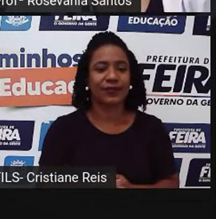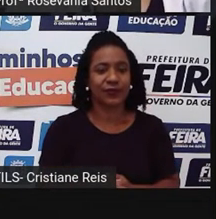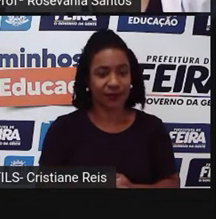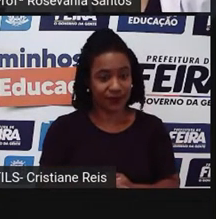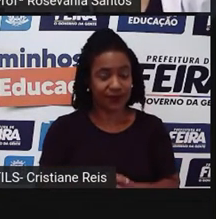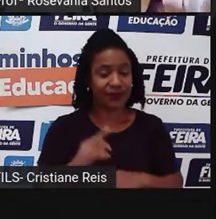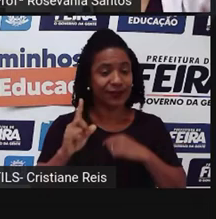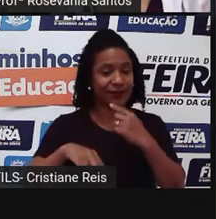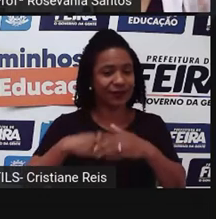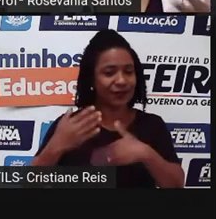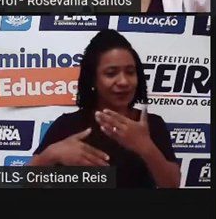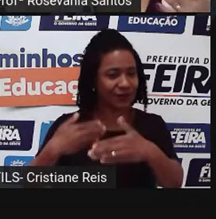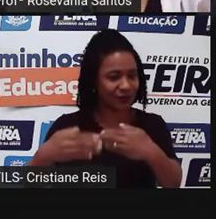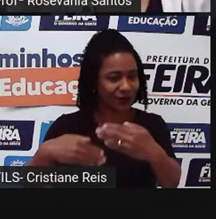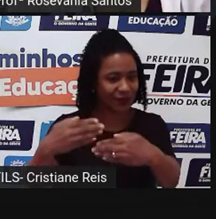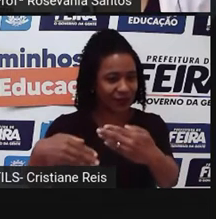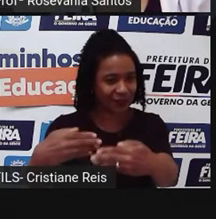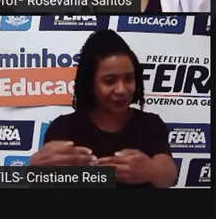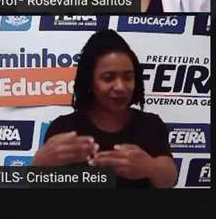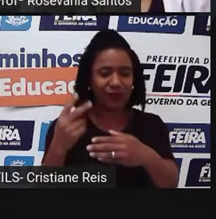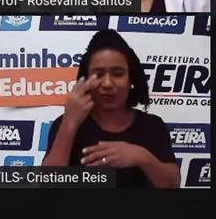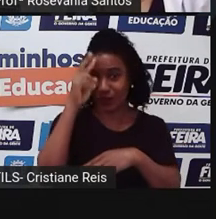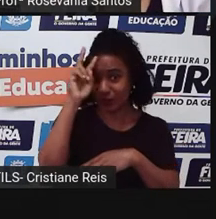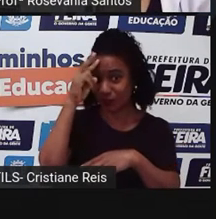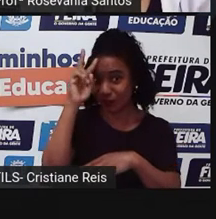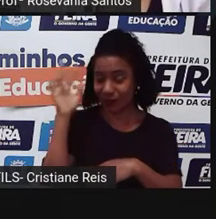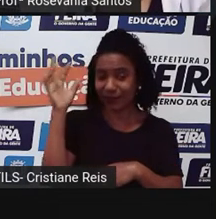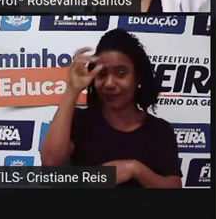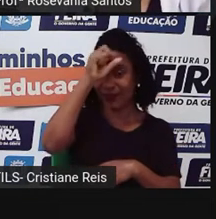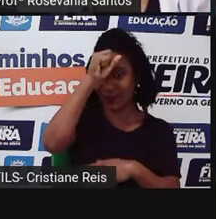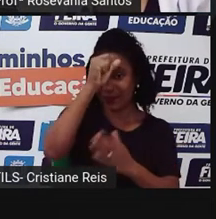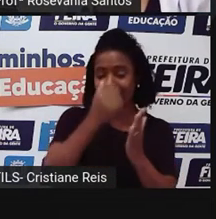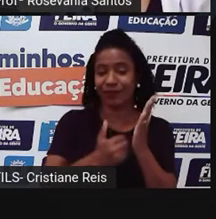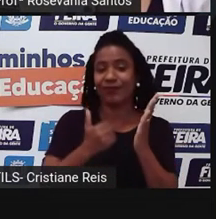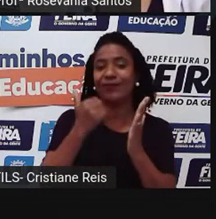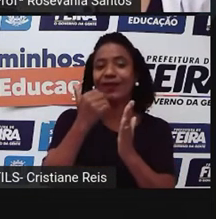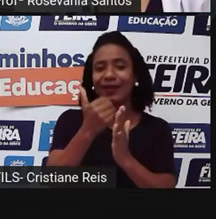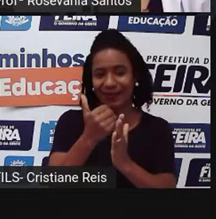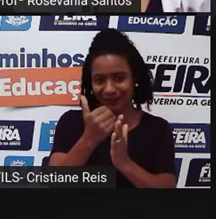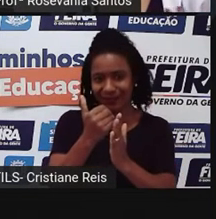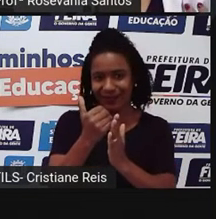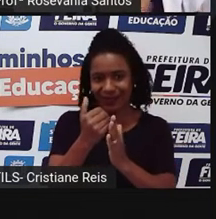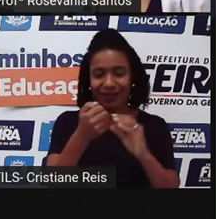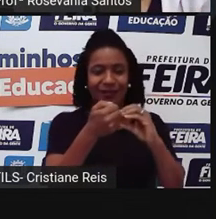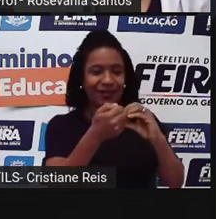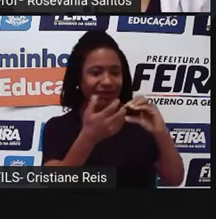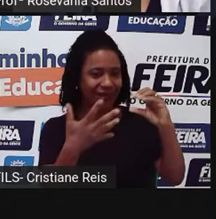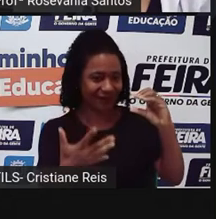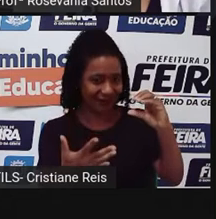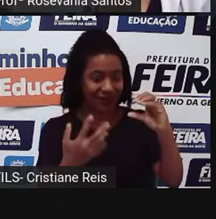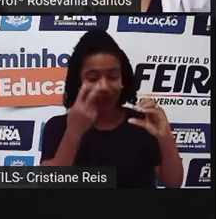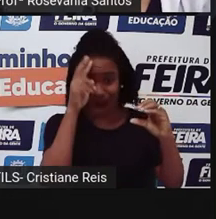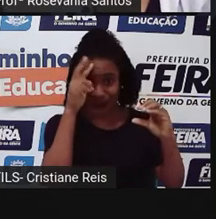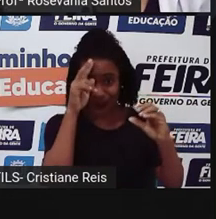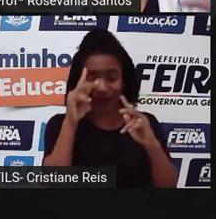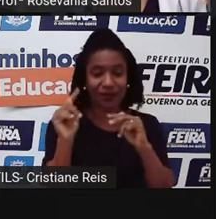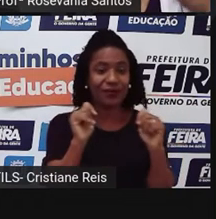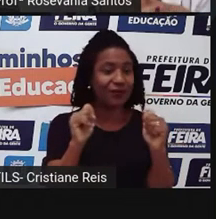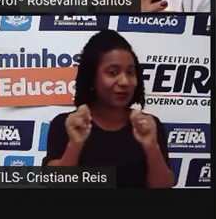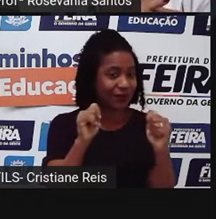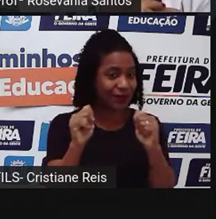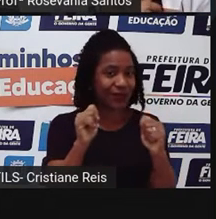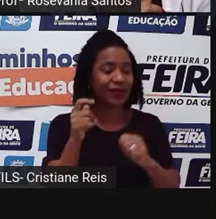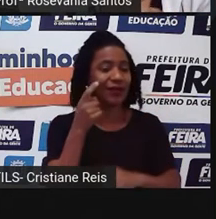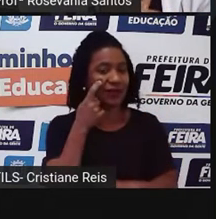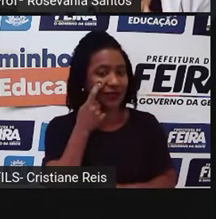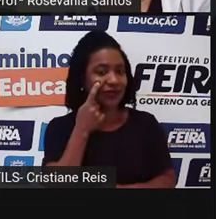veio depois, com o tempo, né, com a história evoluindo também, levando em consideração outro aspecto, né, histórico e econômico. Agora, a gente já agregou